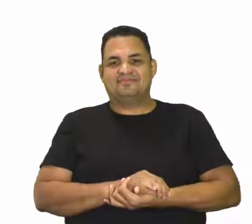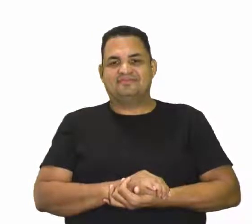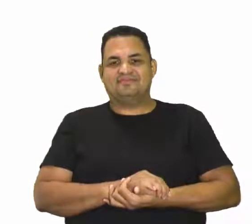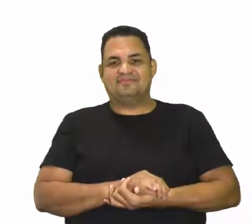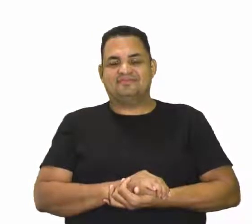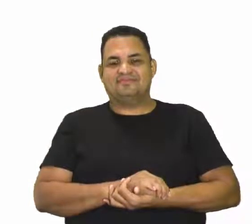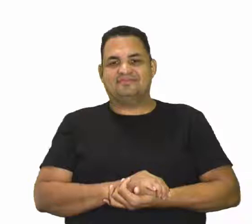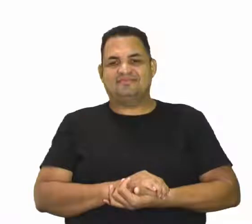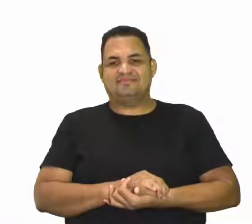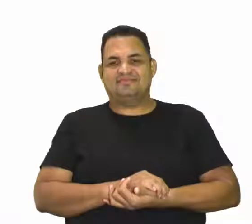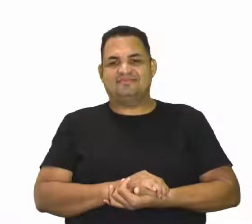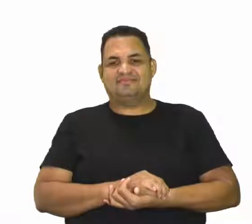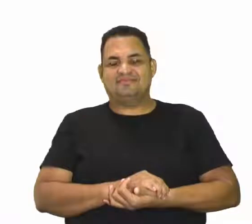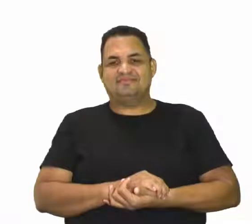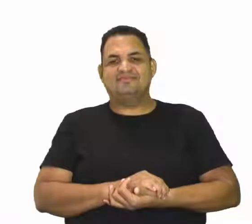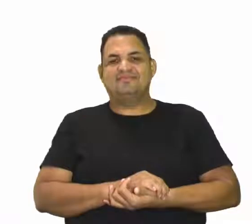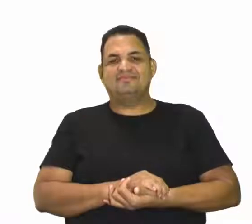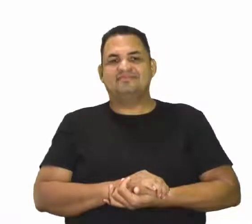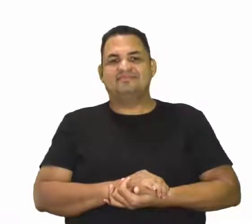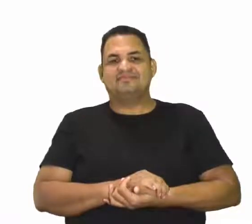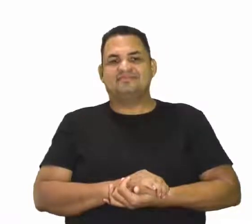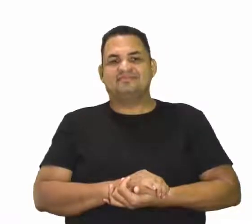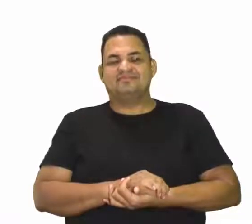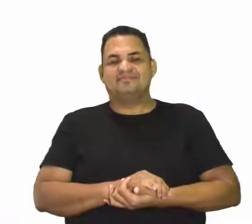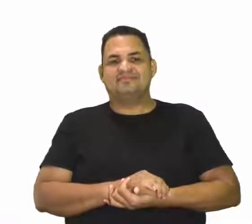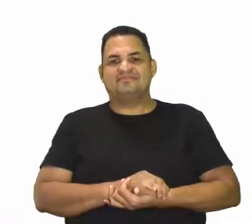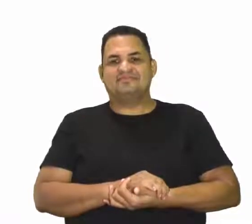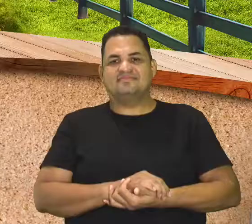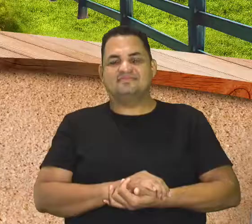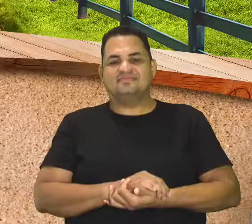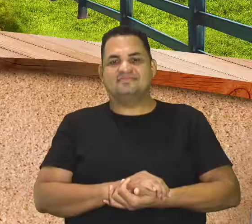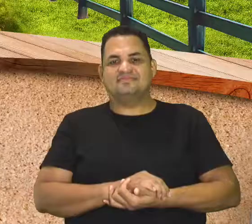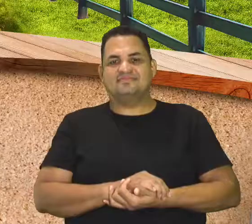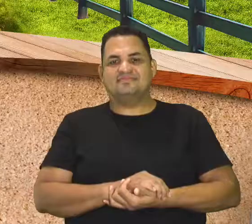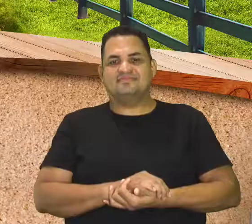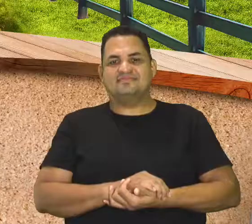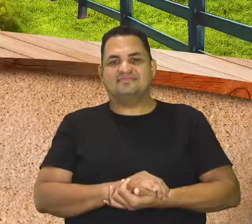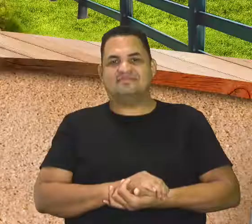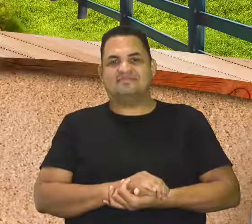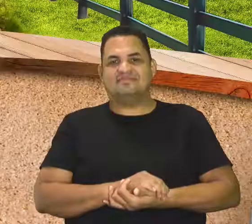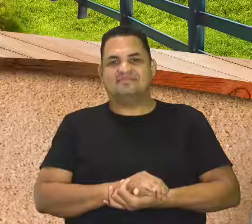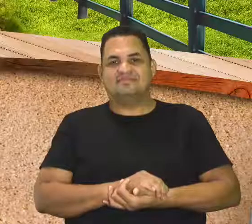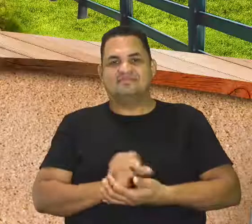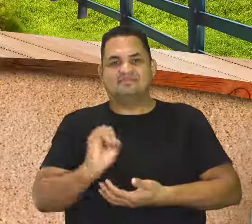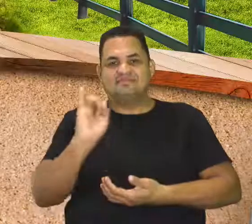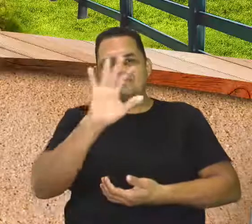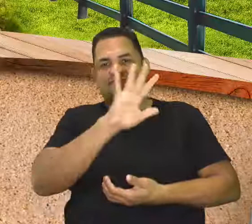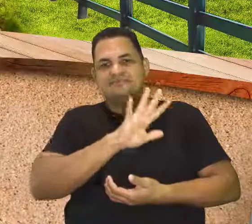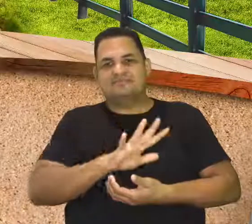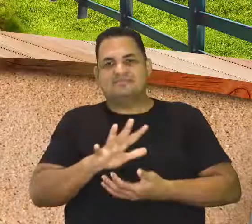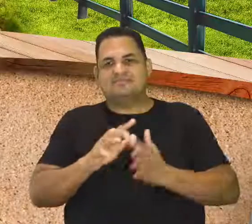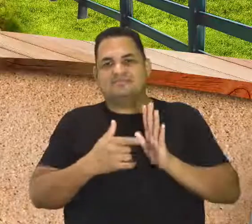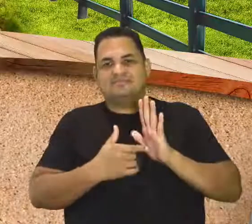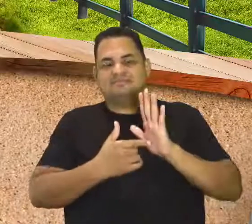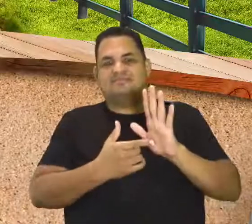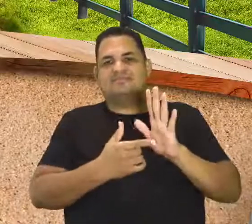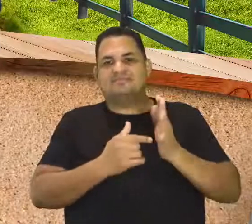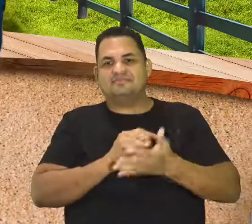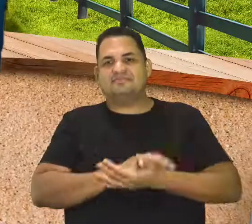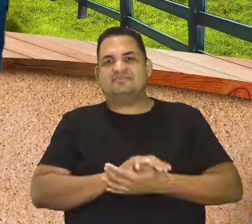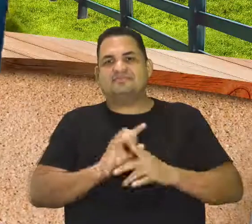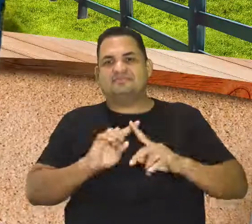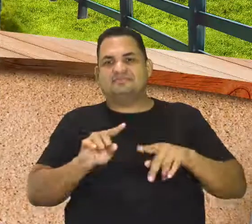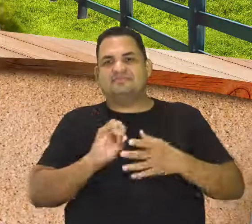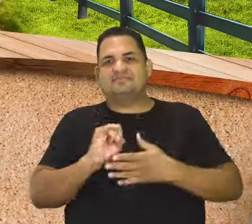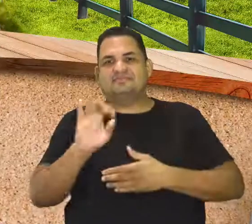Mas, meus queridos estudantes, aqui para o tio. Olha, nessa imagem foi uma imagem representativa, mas